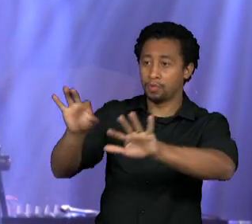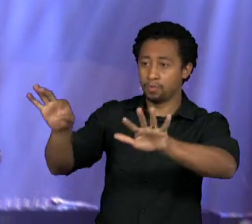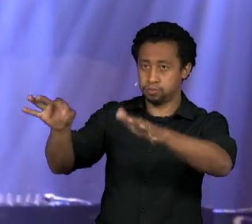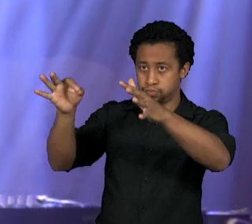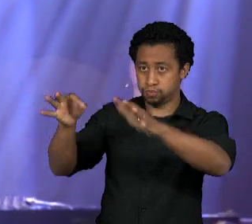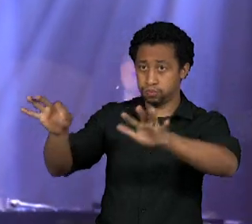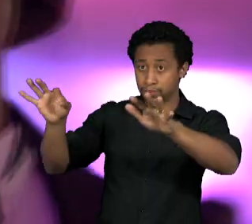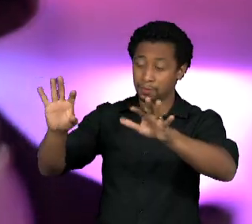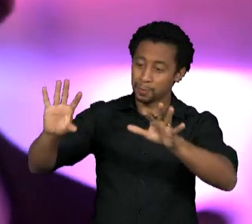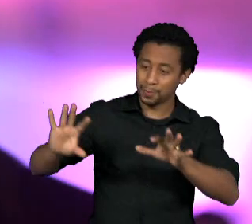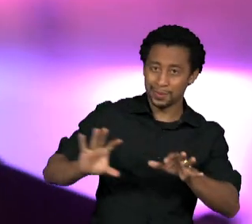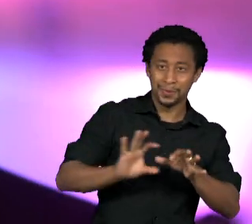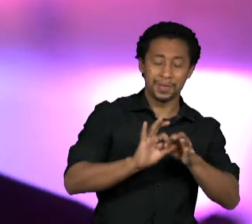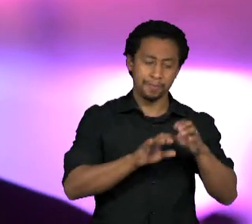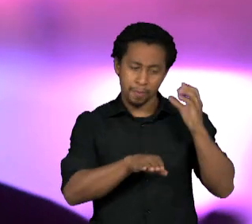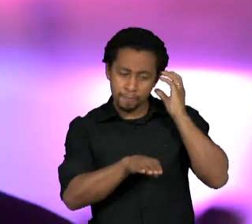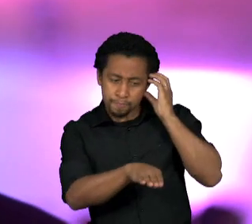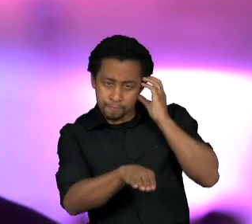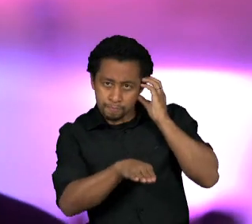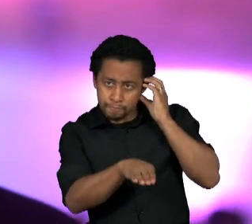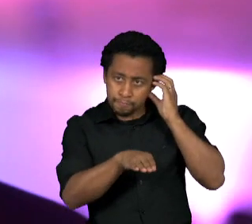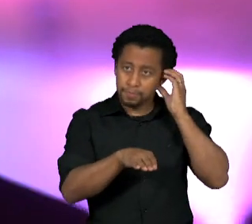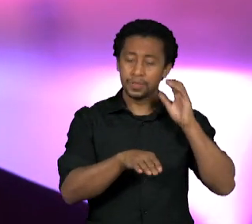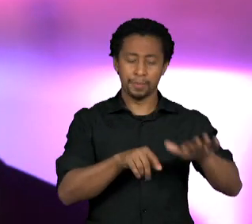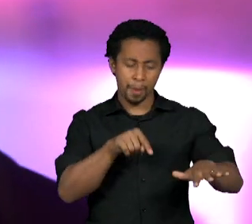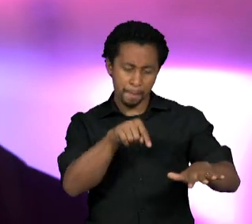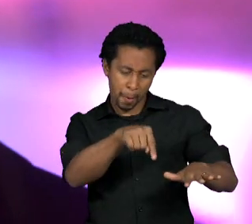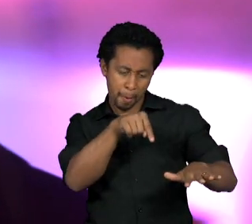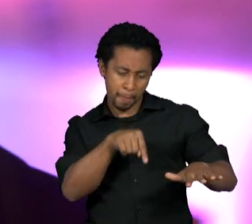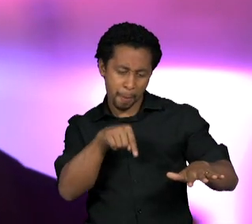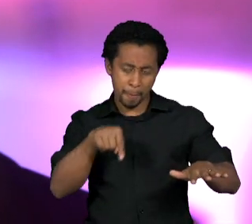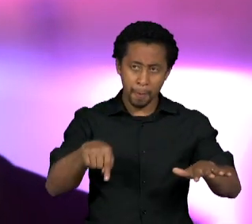e contemporâneos. Nós começamos a uma pesquisa de